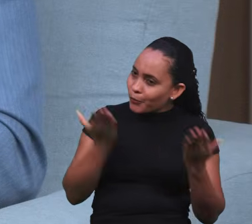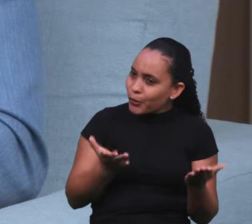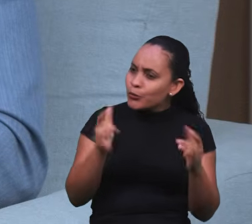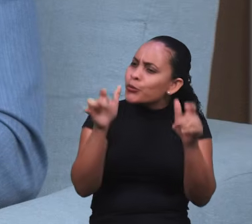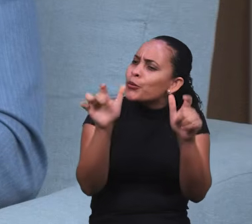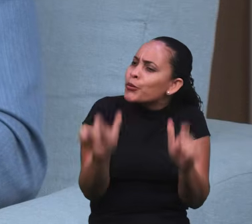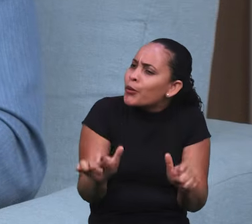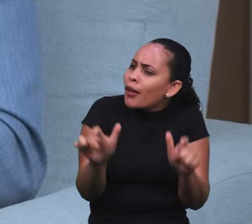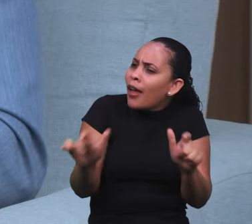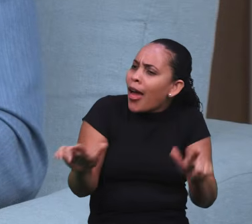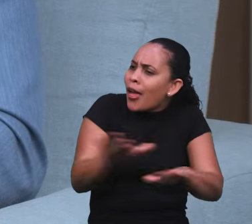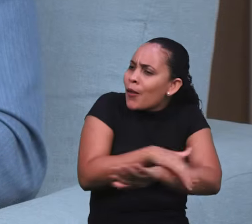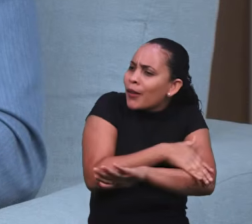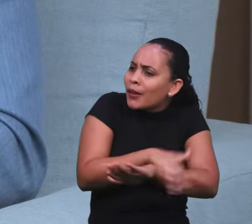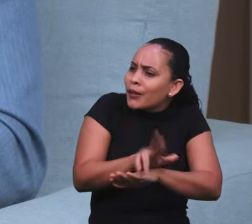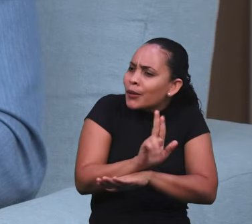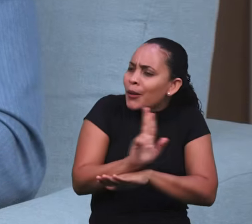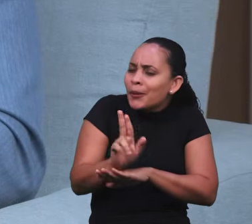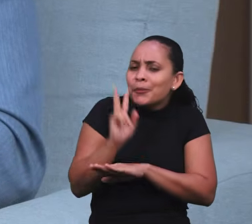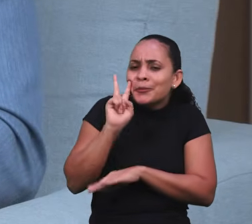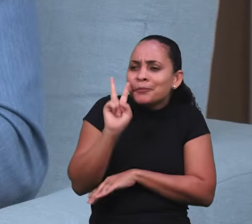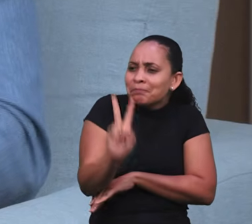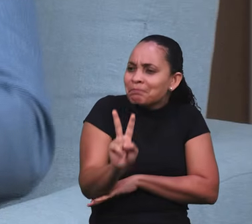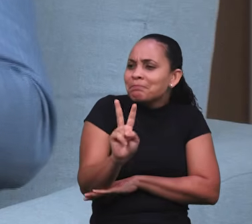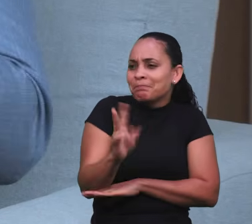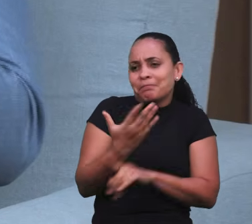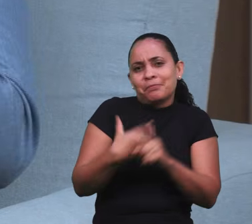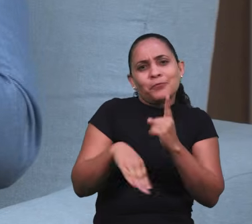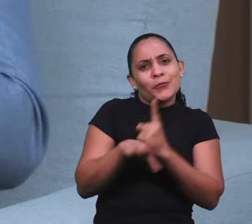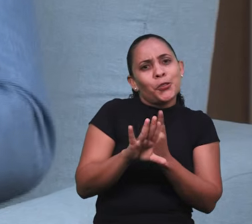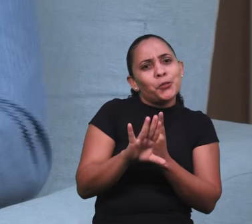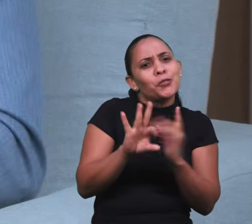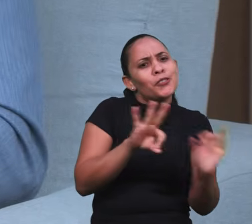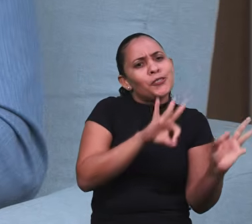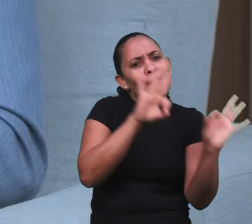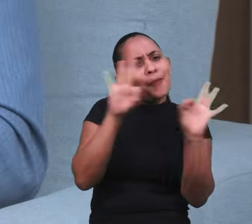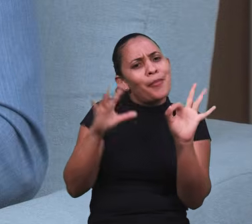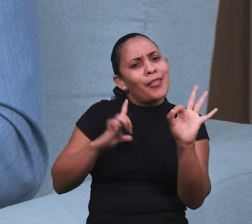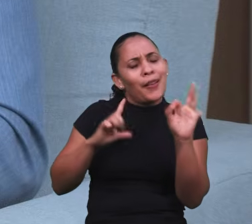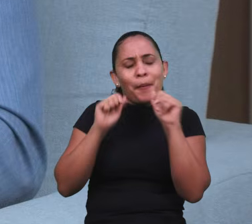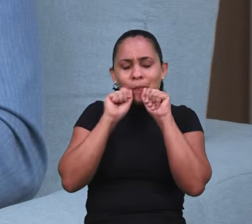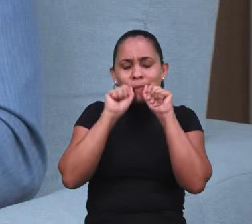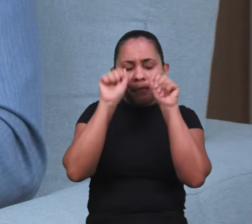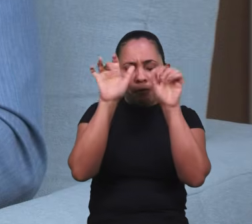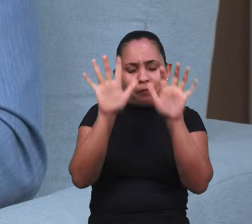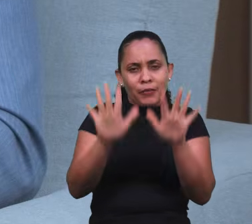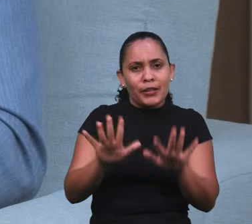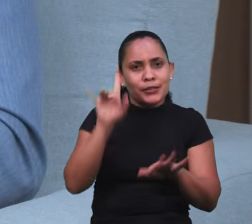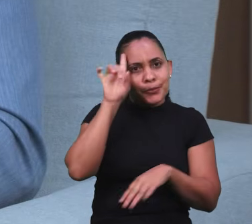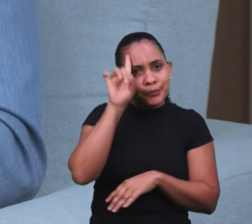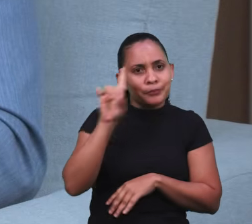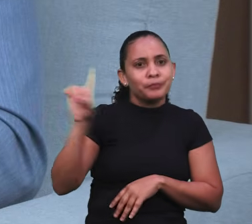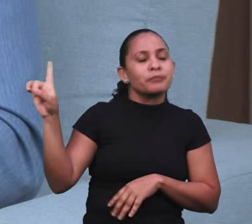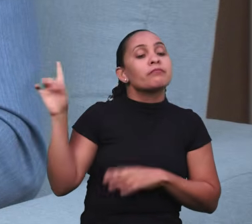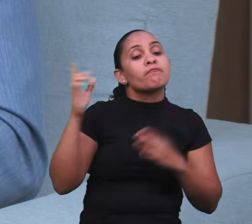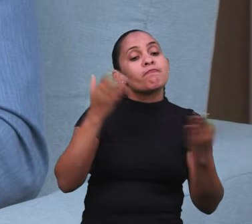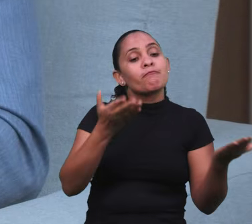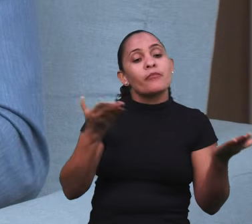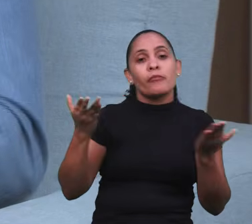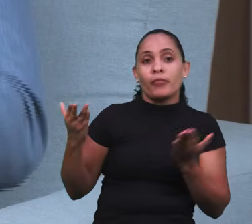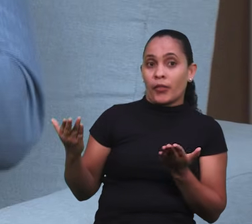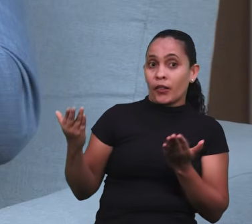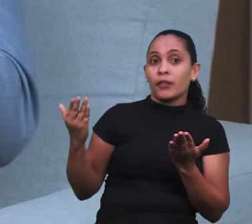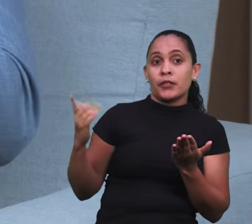pode deixar o convite aqui. Conta aí onde é que fica a igreja, para os irmãos assistirem os cultos lá diariamente, receberem a bênção do